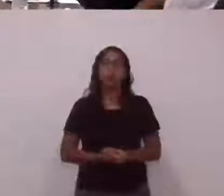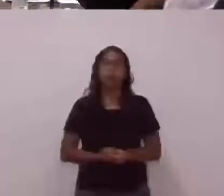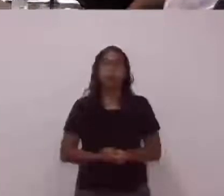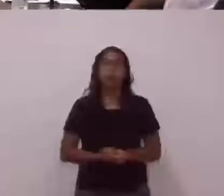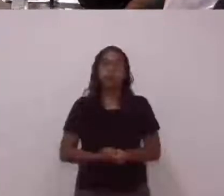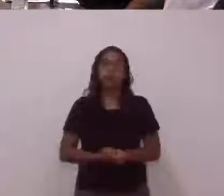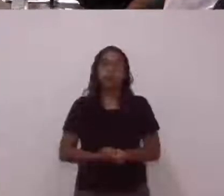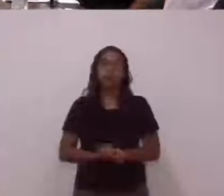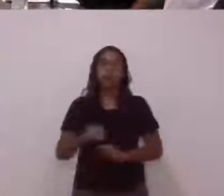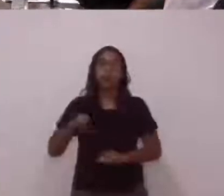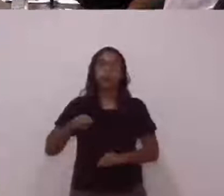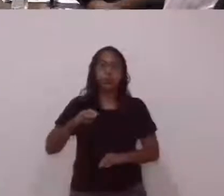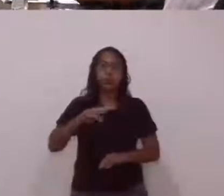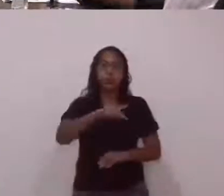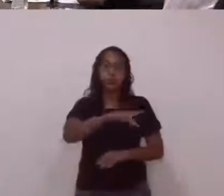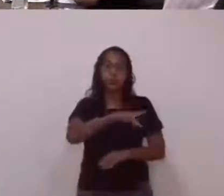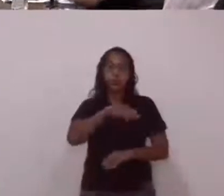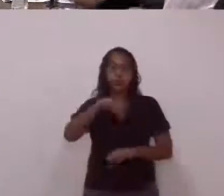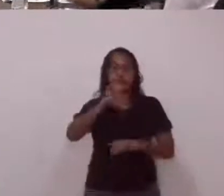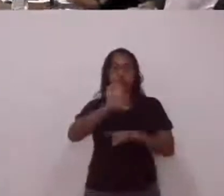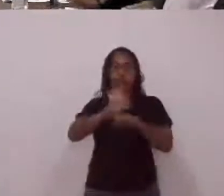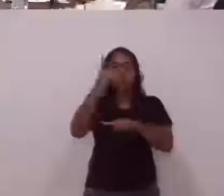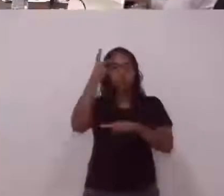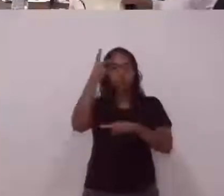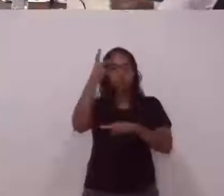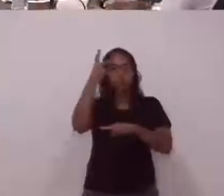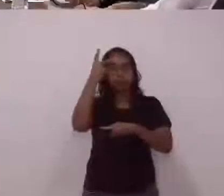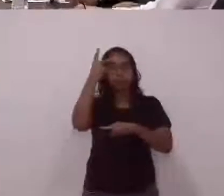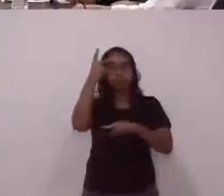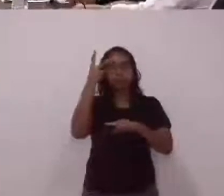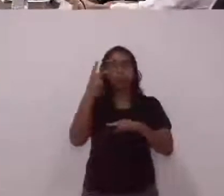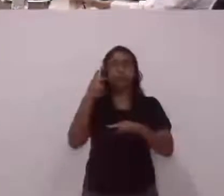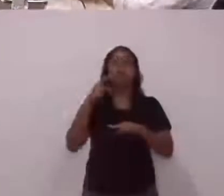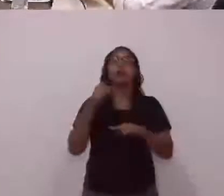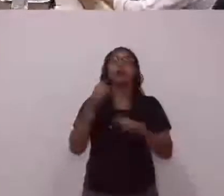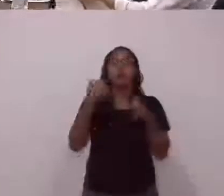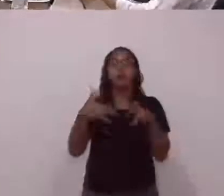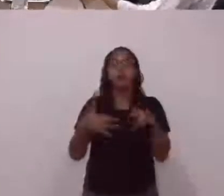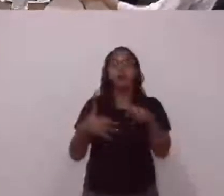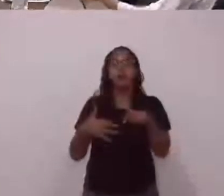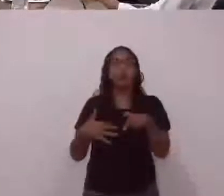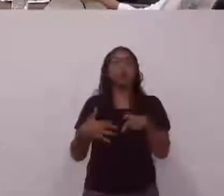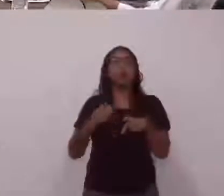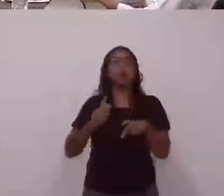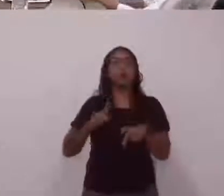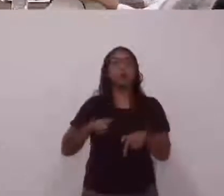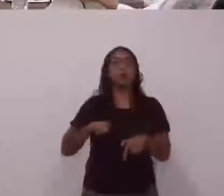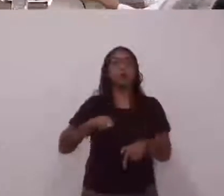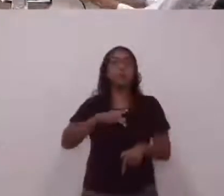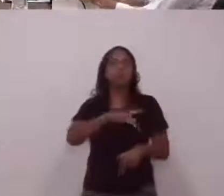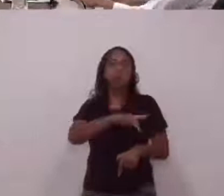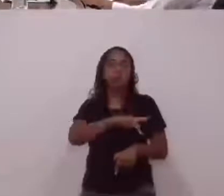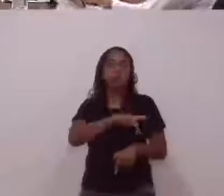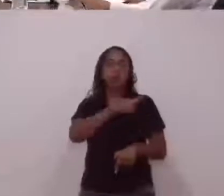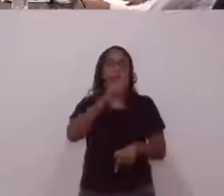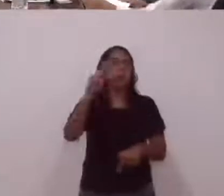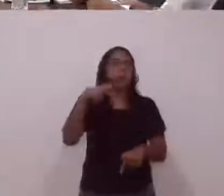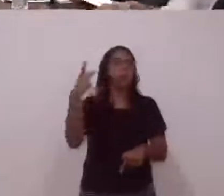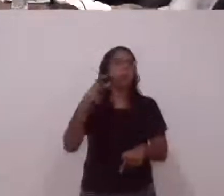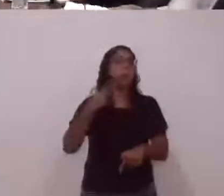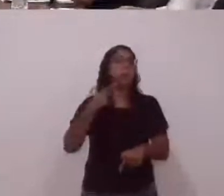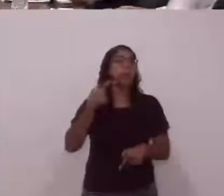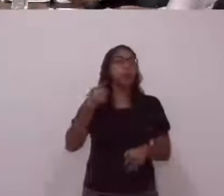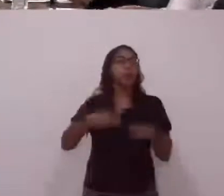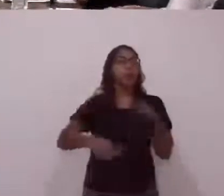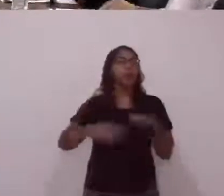Ministério Público do Estado de São Paulo, excelentíssimo juiz de direito de Vinhedo. O Ministério Público, por seus promotores de justiça